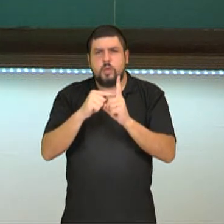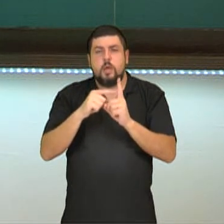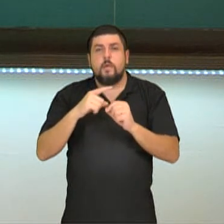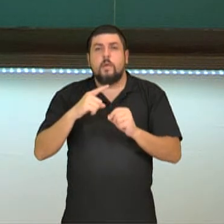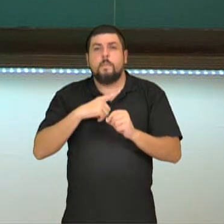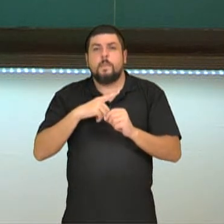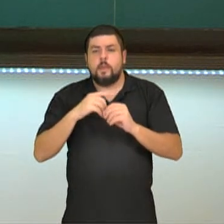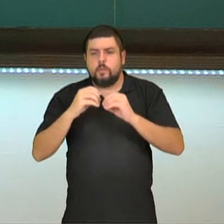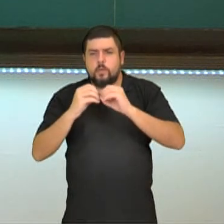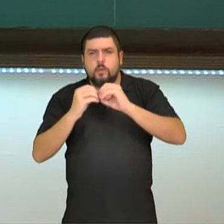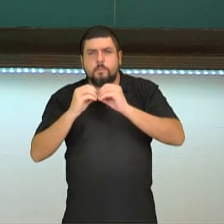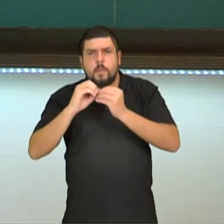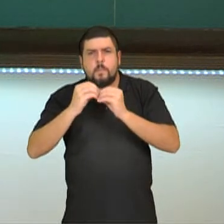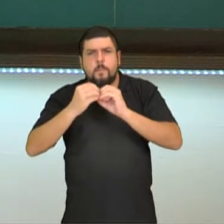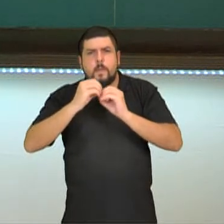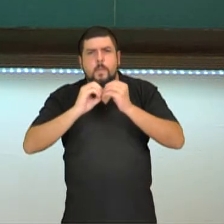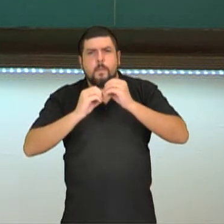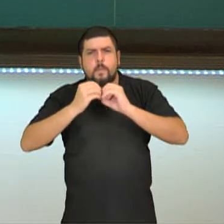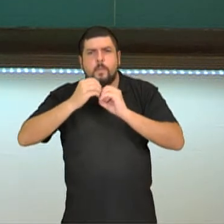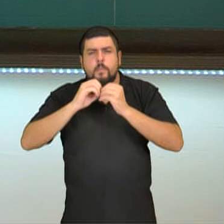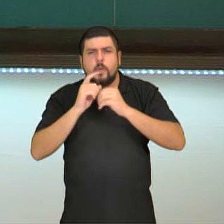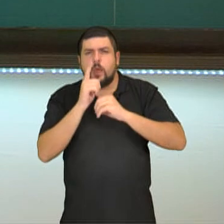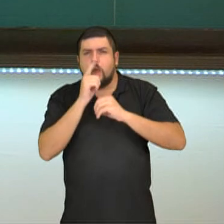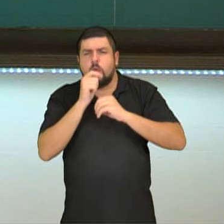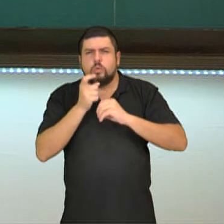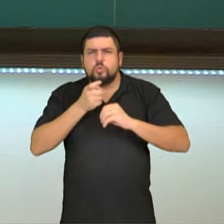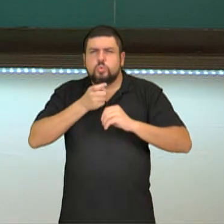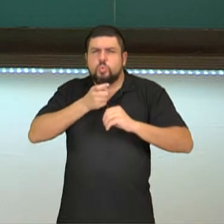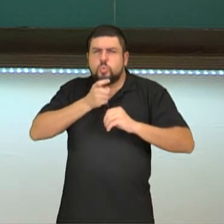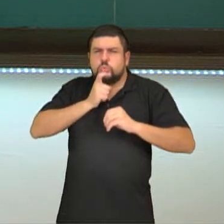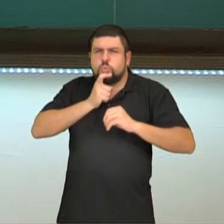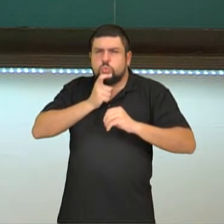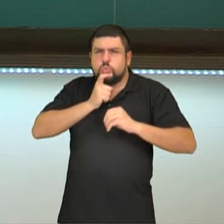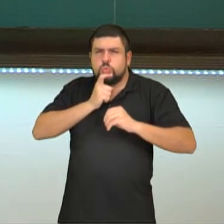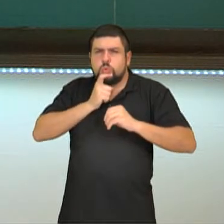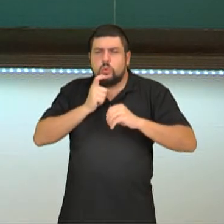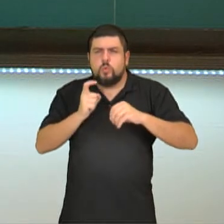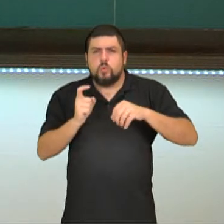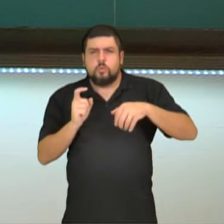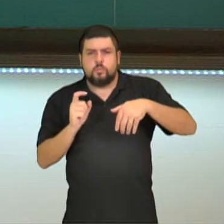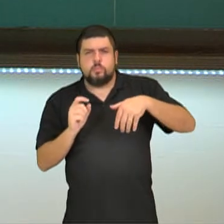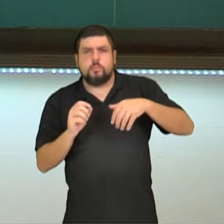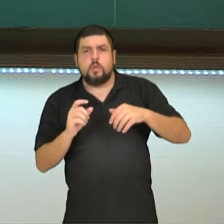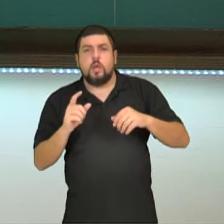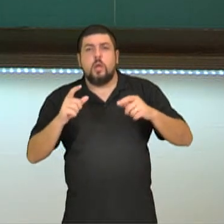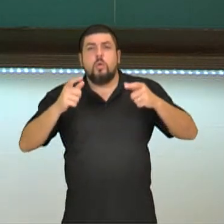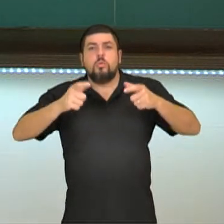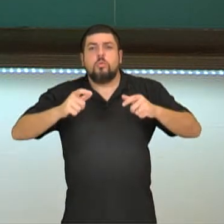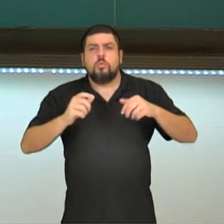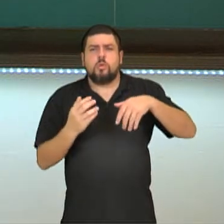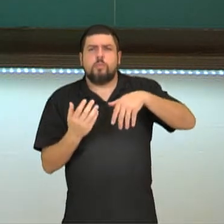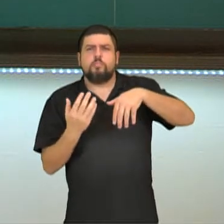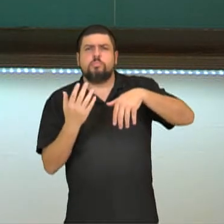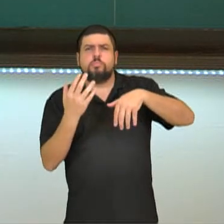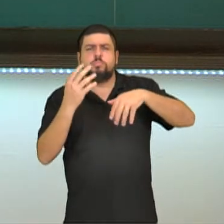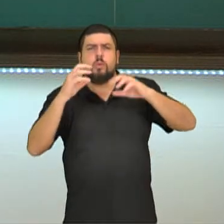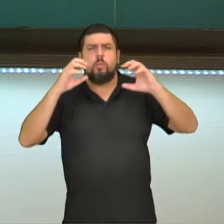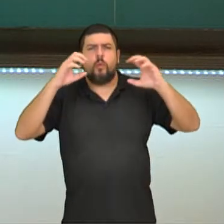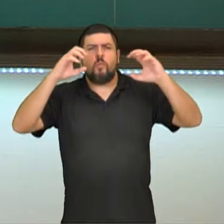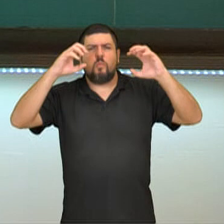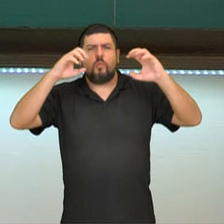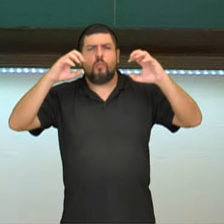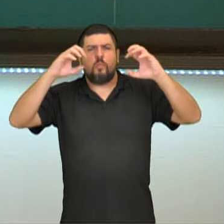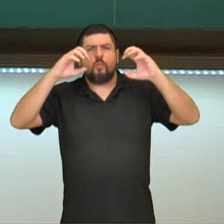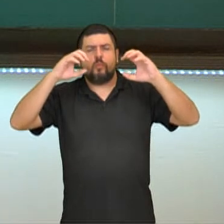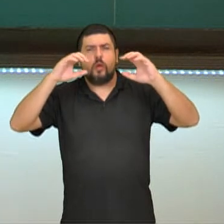de vapor d'água extremamente resfriadas num ambiente alto, né? E com pressão baixa, por